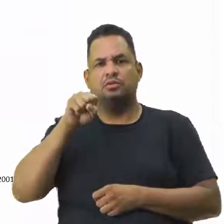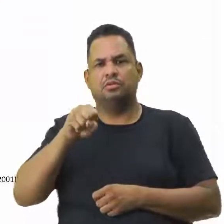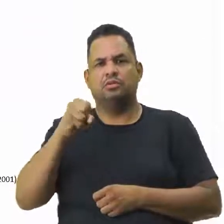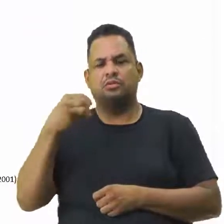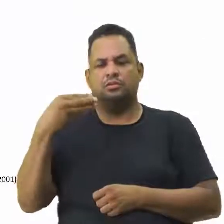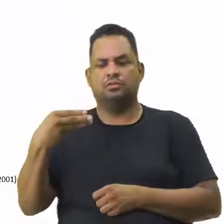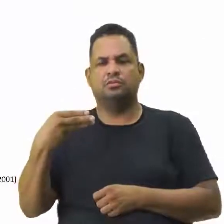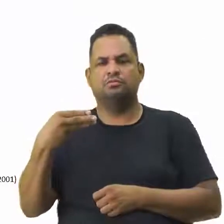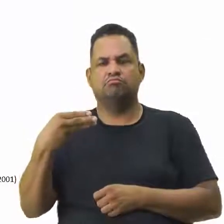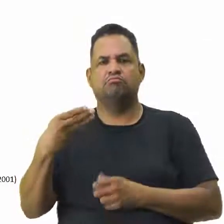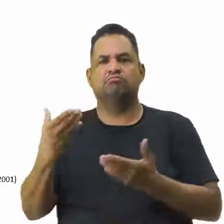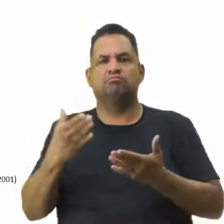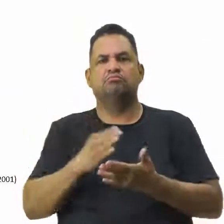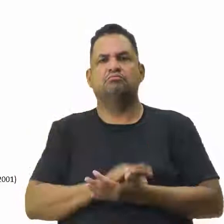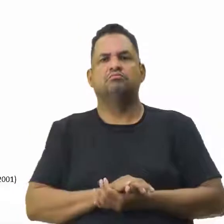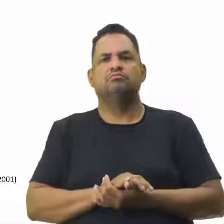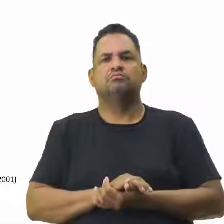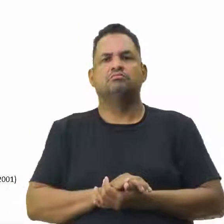1983.